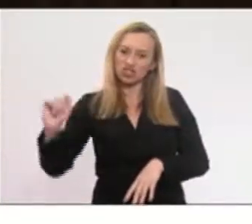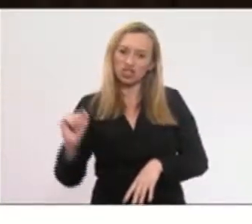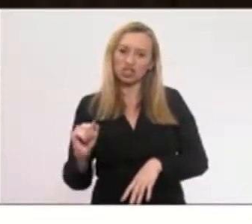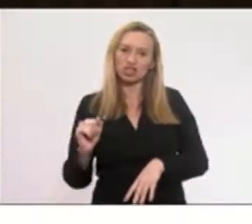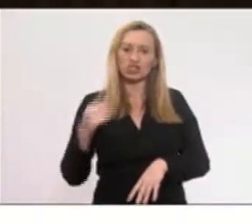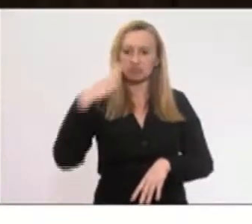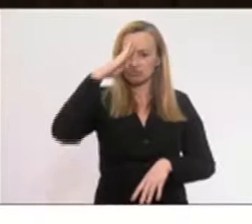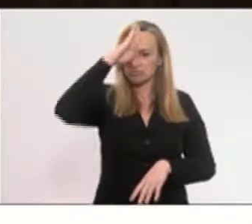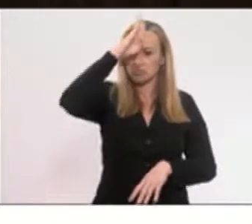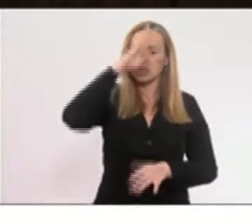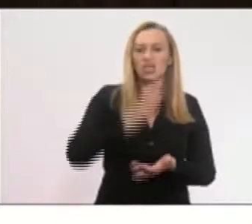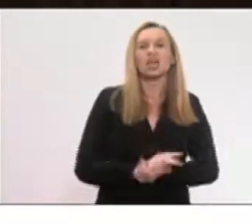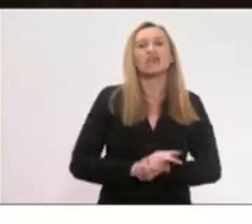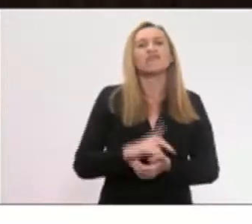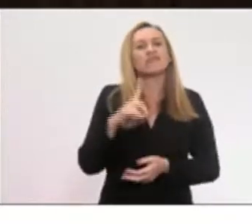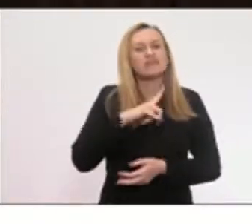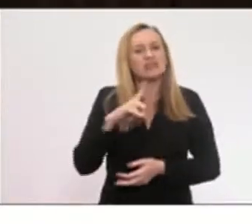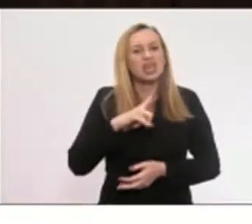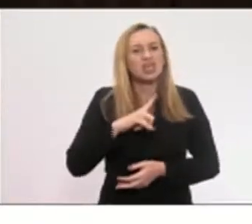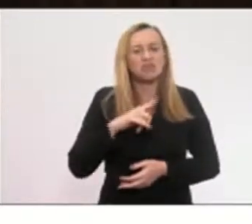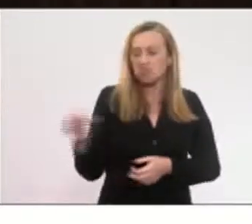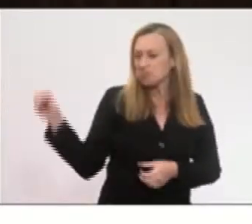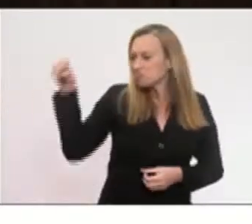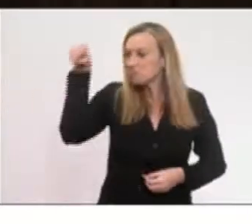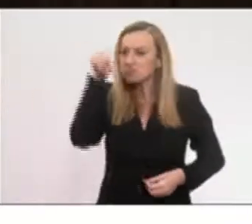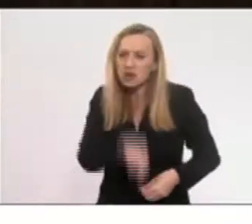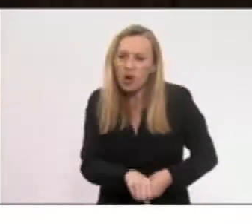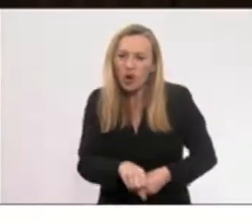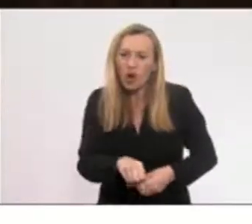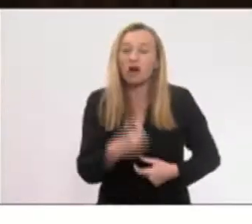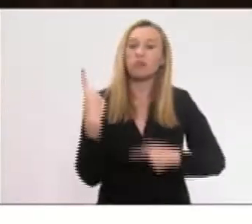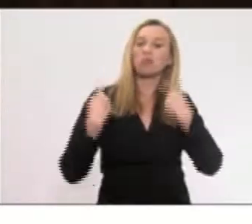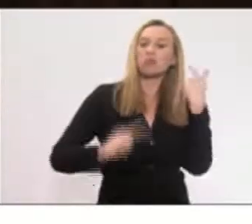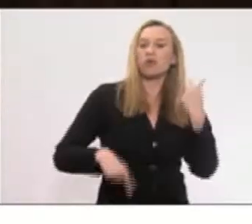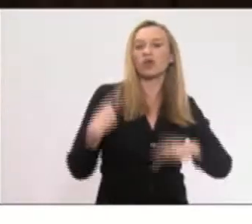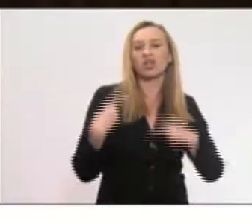Bolsonaro, a gente tenha a pior política